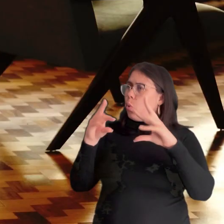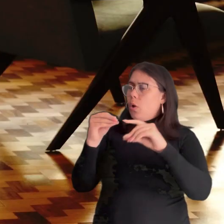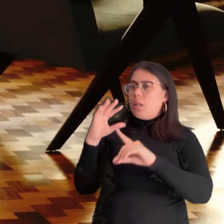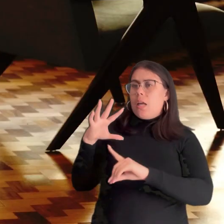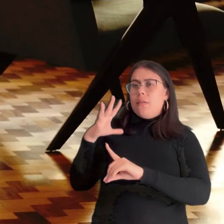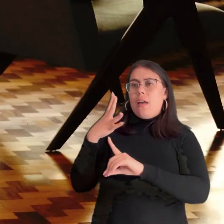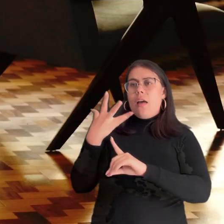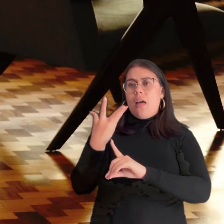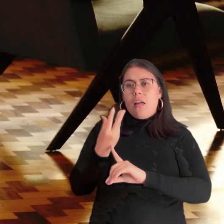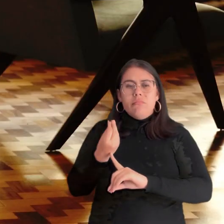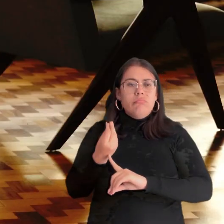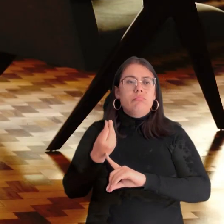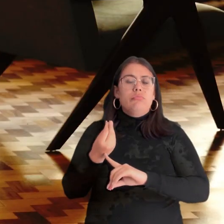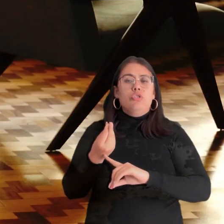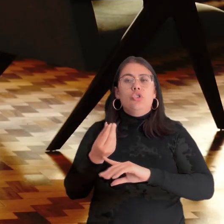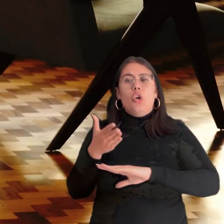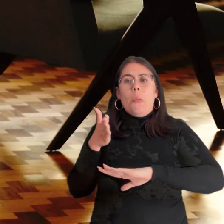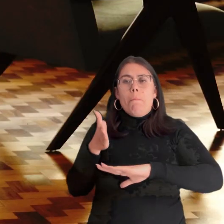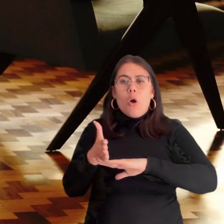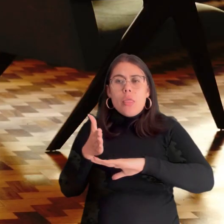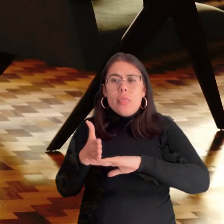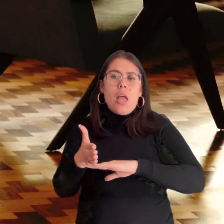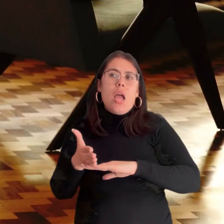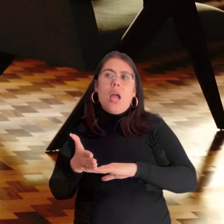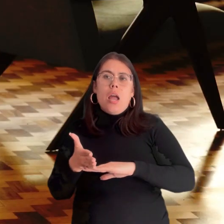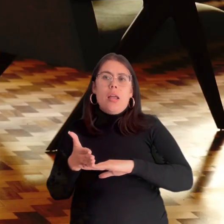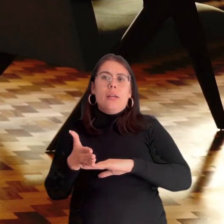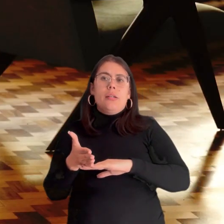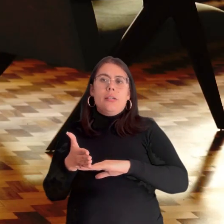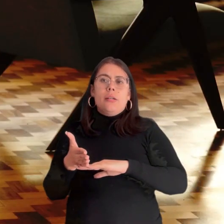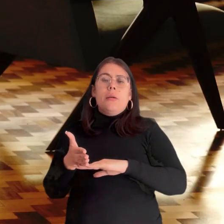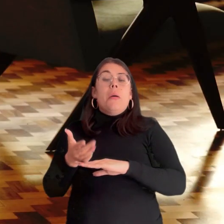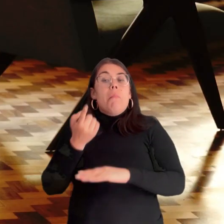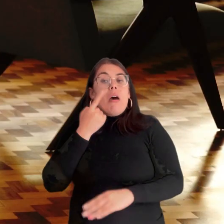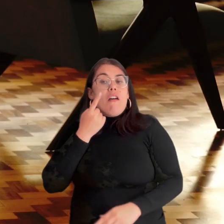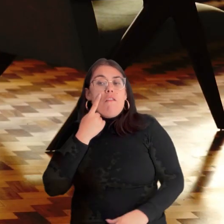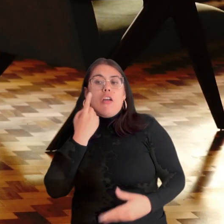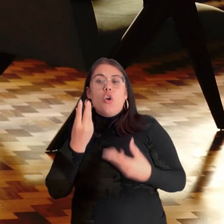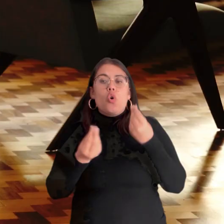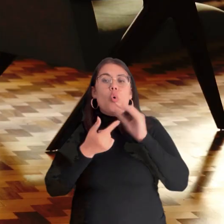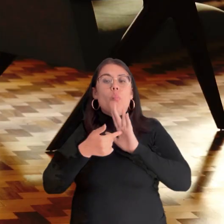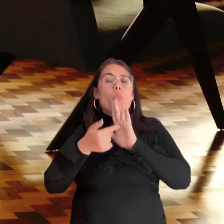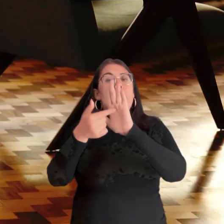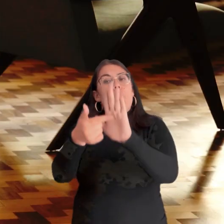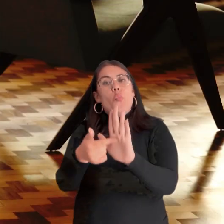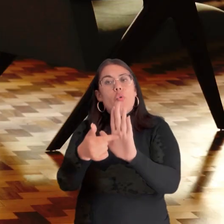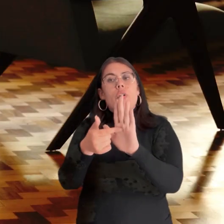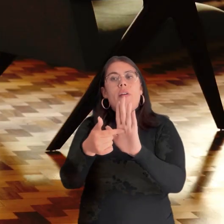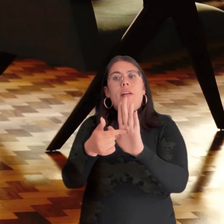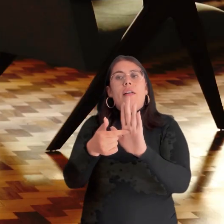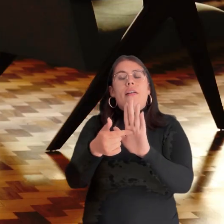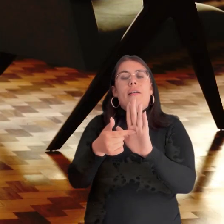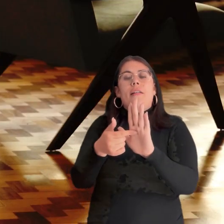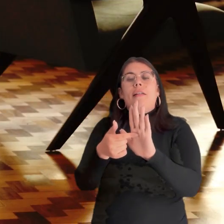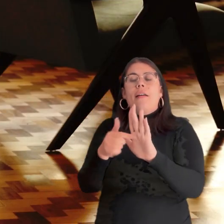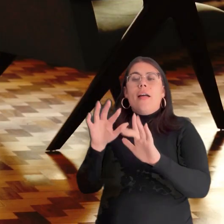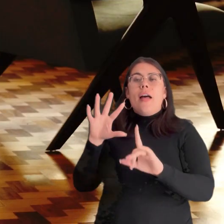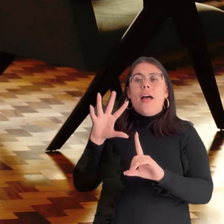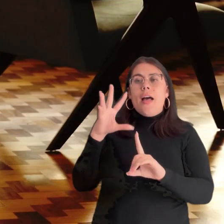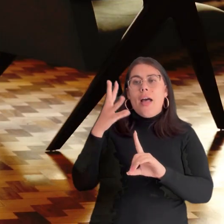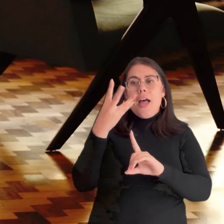um meio para mostrar a arte contemporânea e moderna que ela mostra lá também,